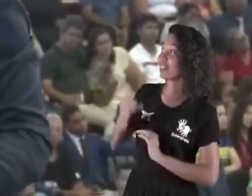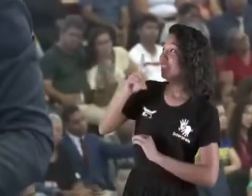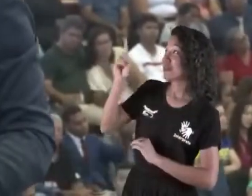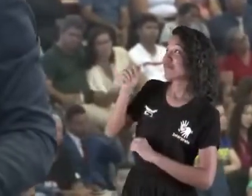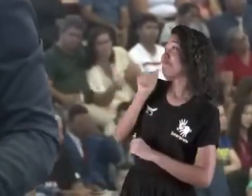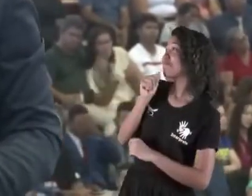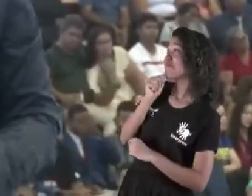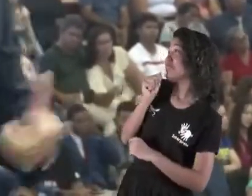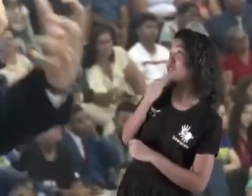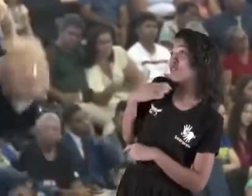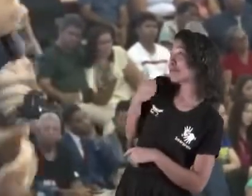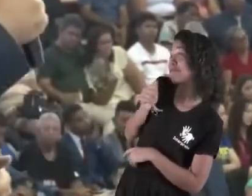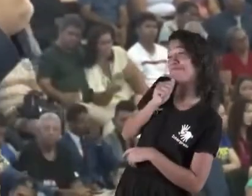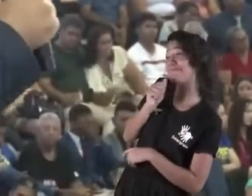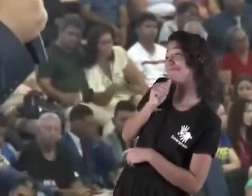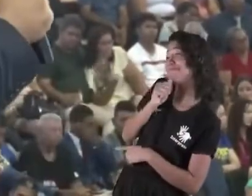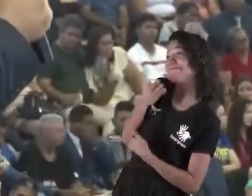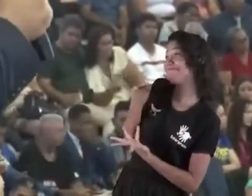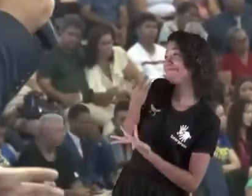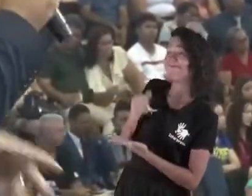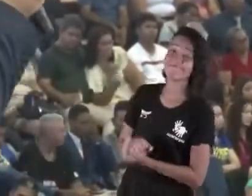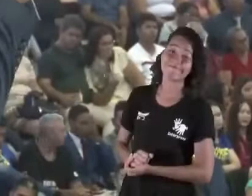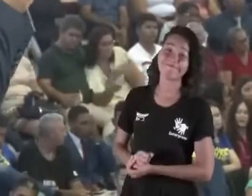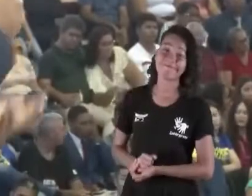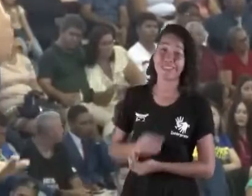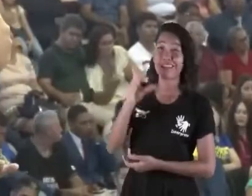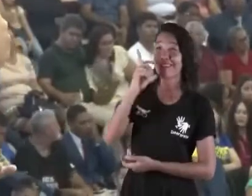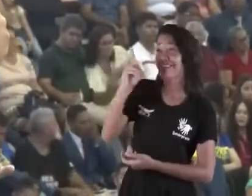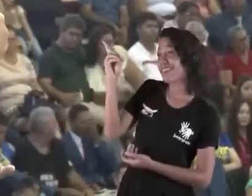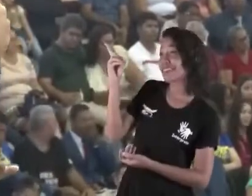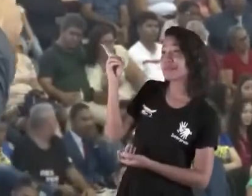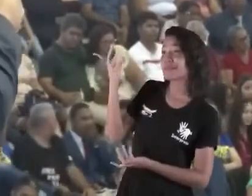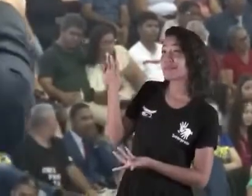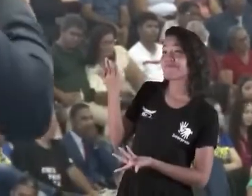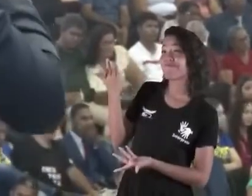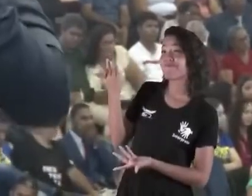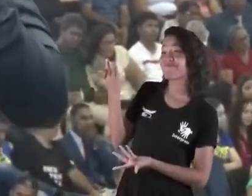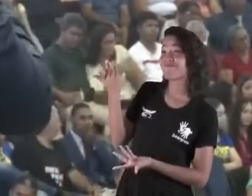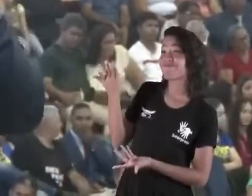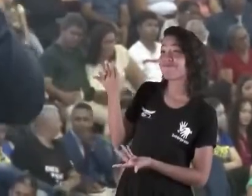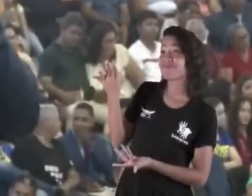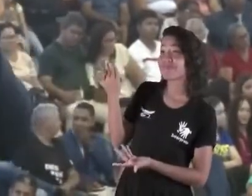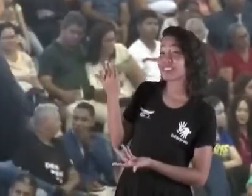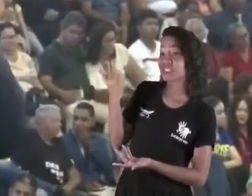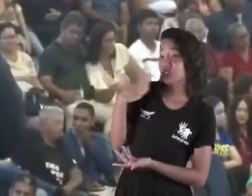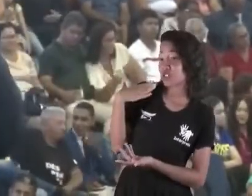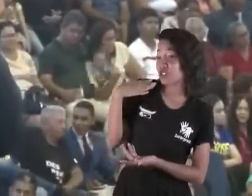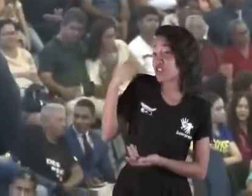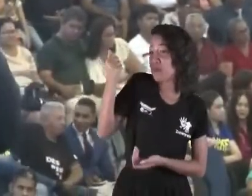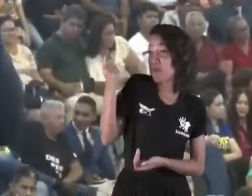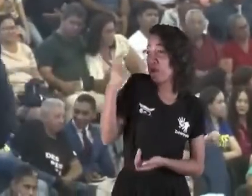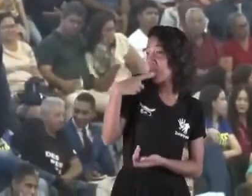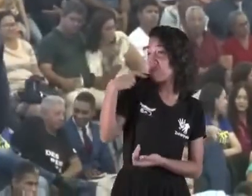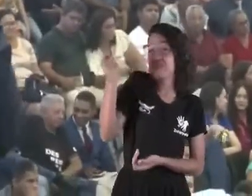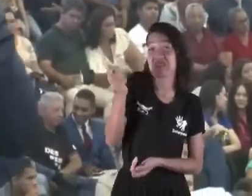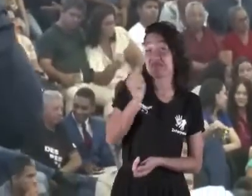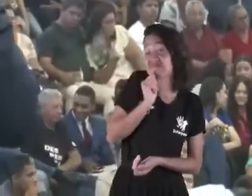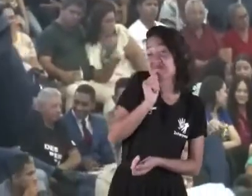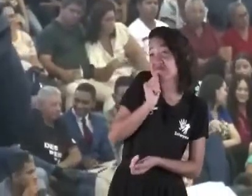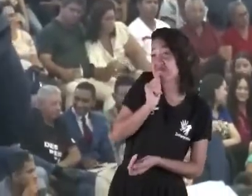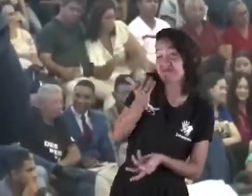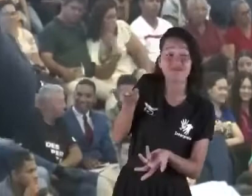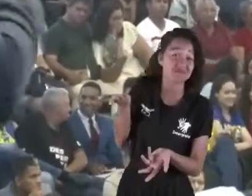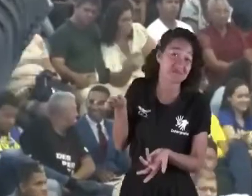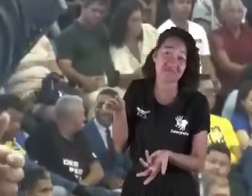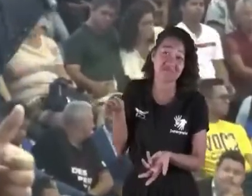chamou. É que Deus ainda não me vocacionou. É que